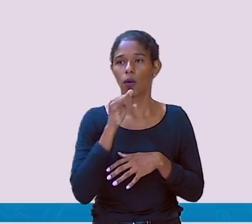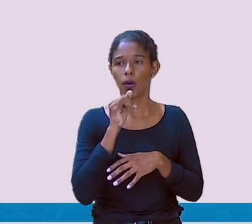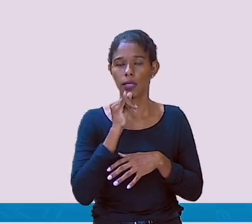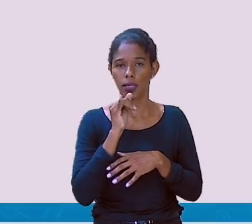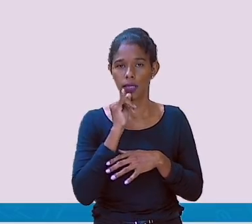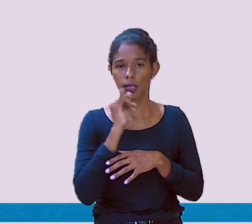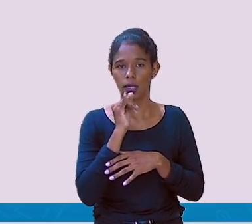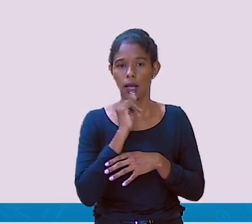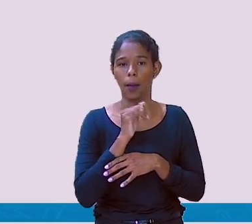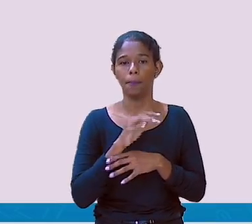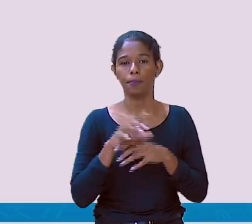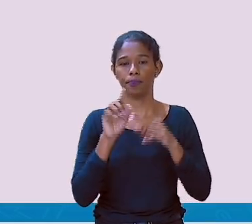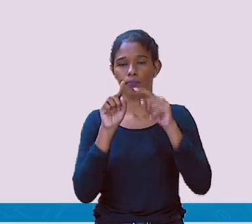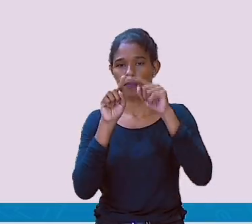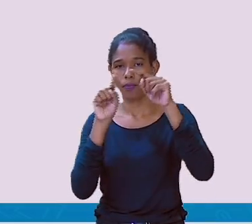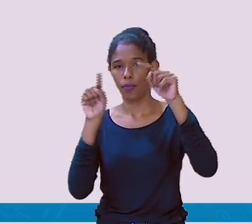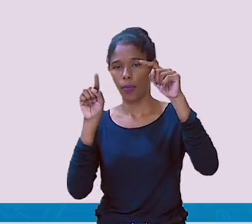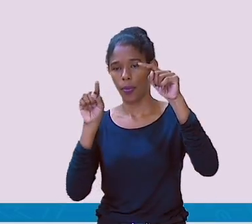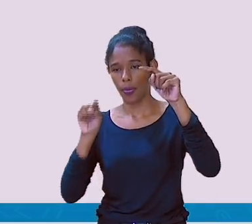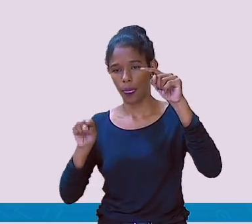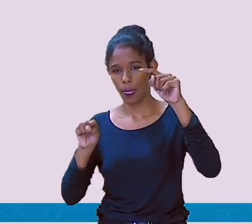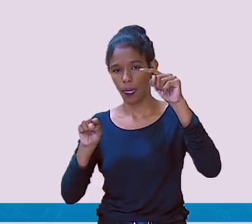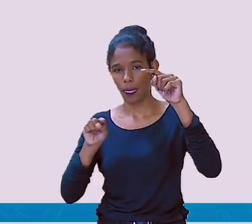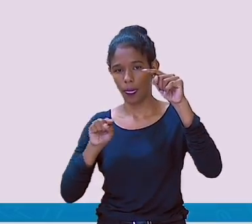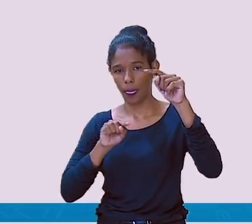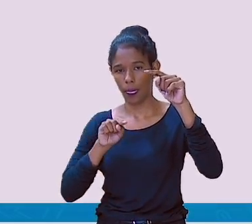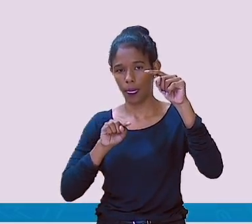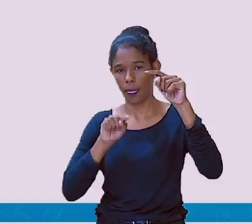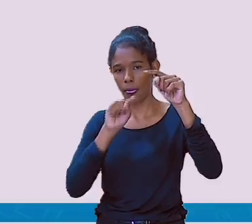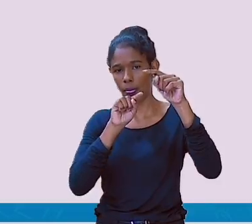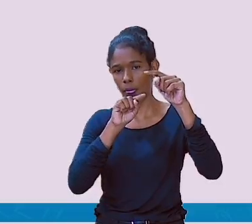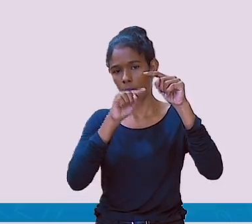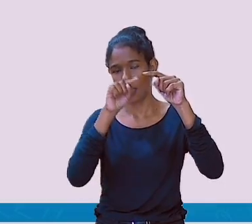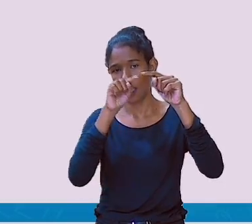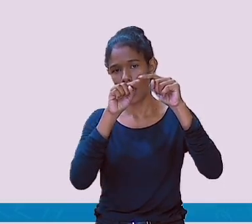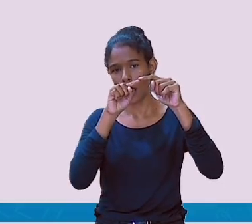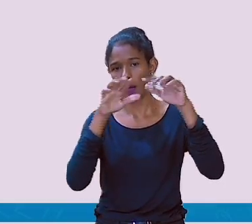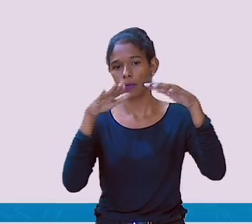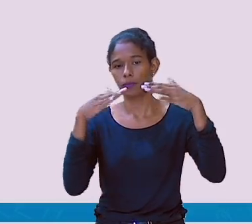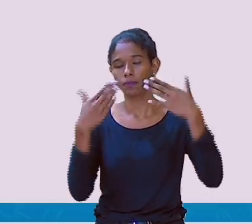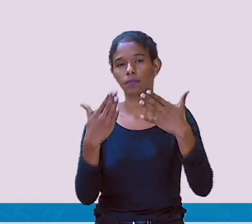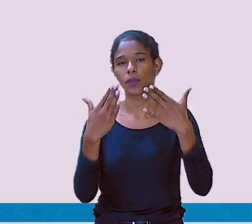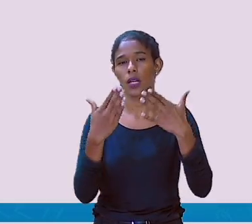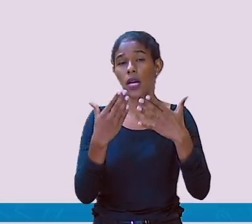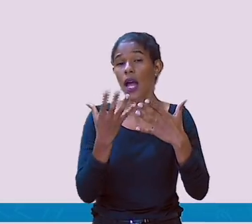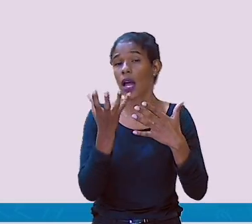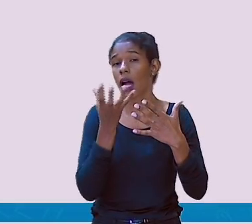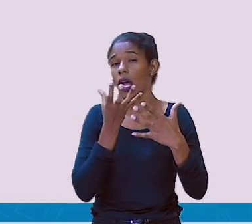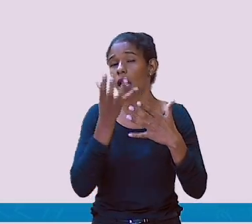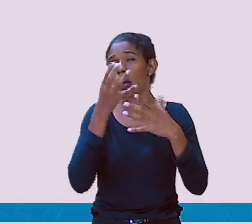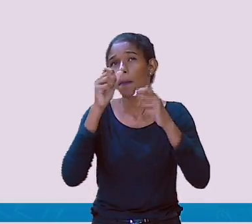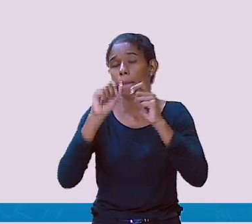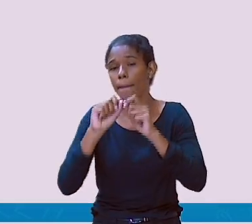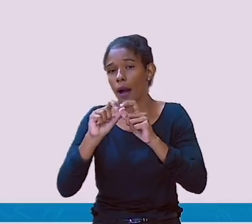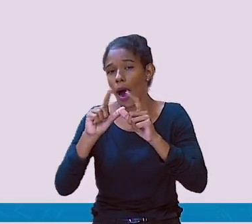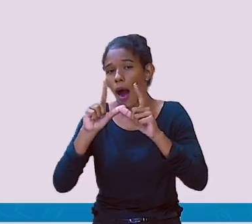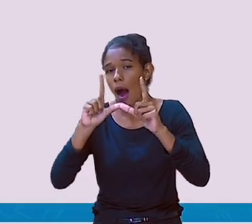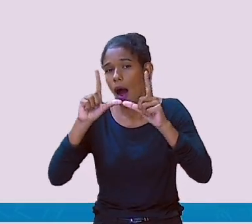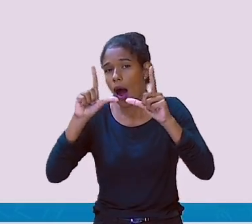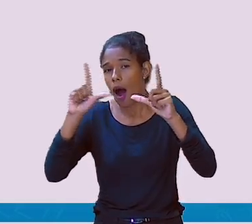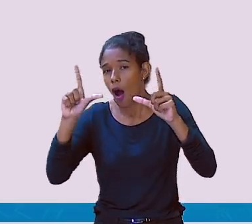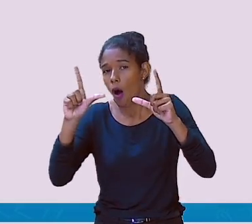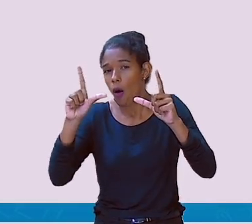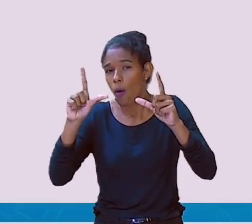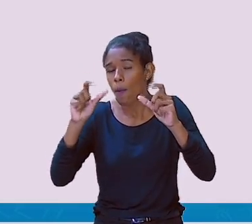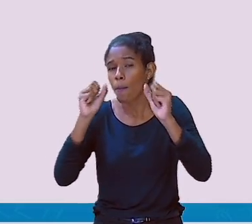que a medida do lado mede x centímetros. Se eu quero ampliar, eu